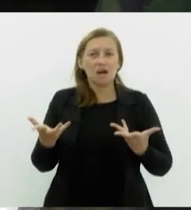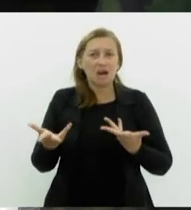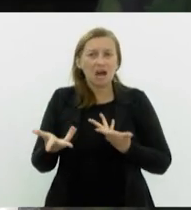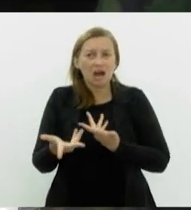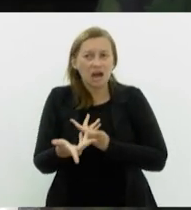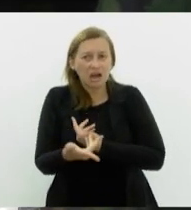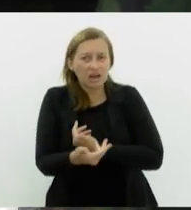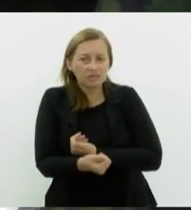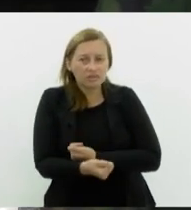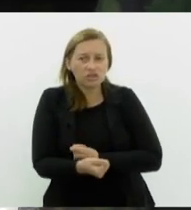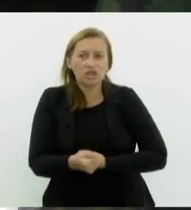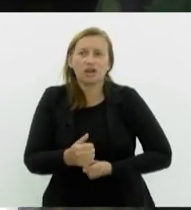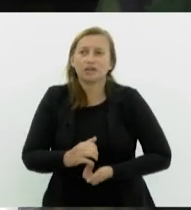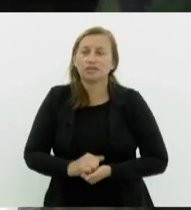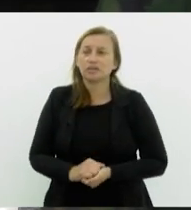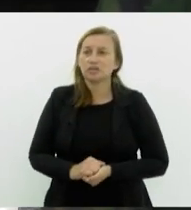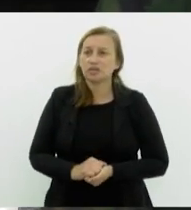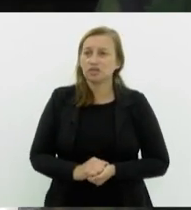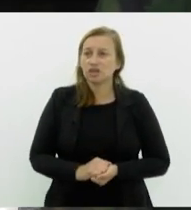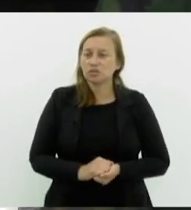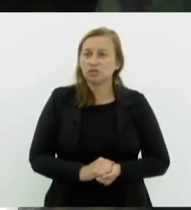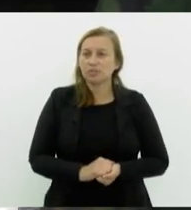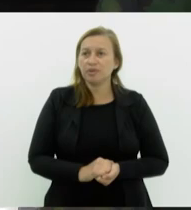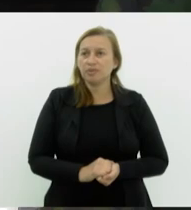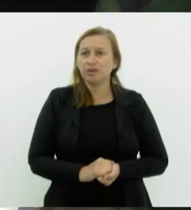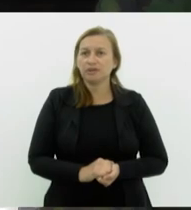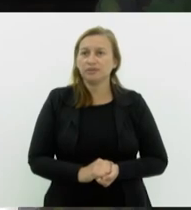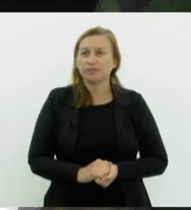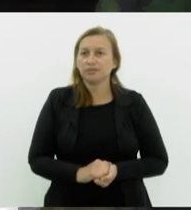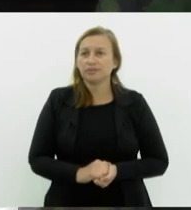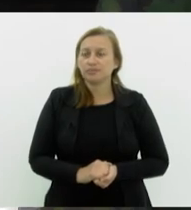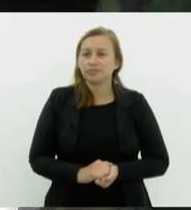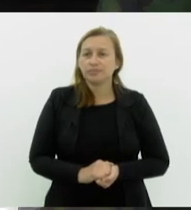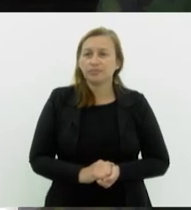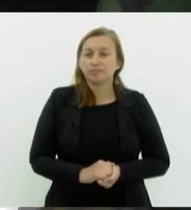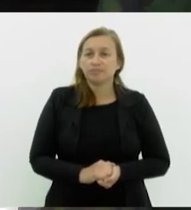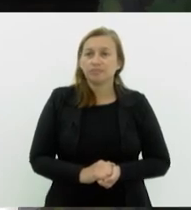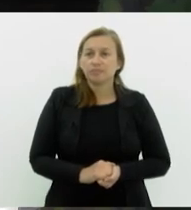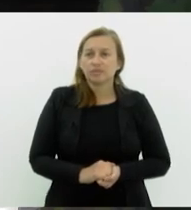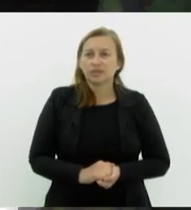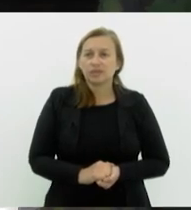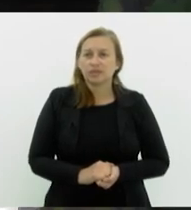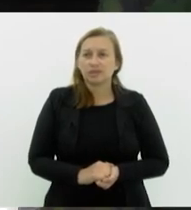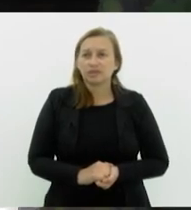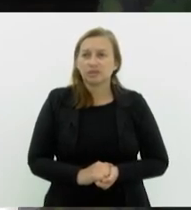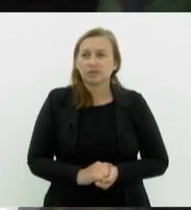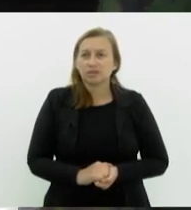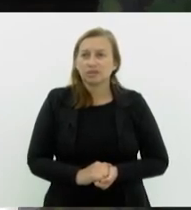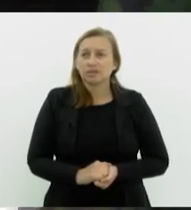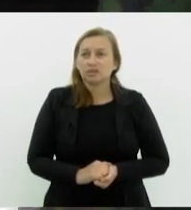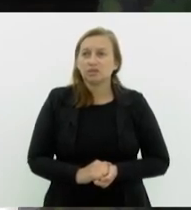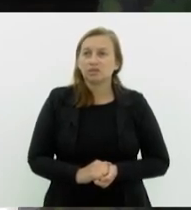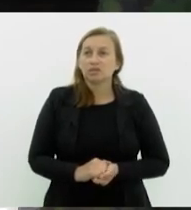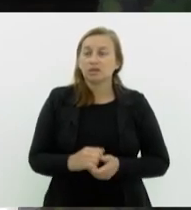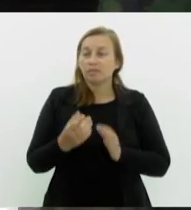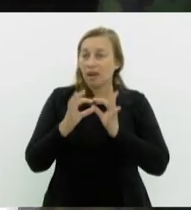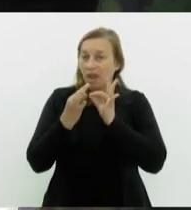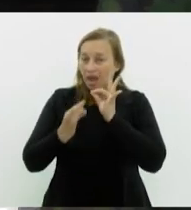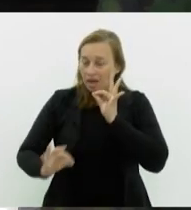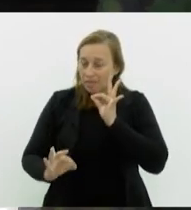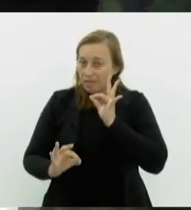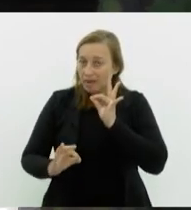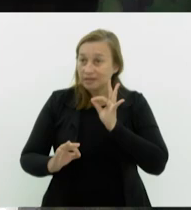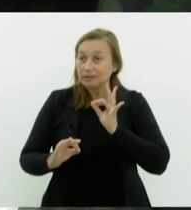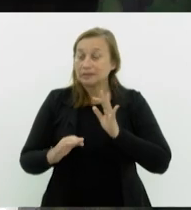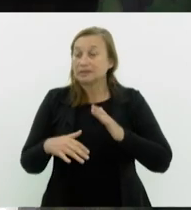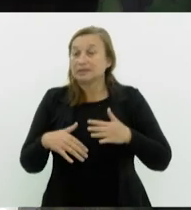muito importante, estaria talvez me estendendo demais,